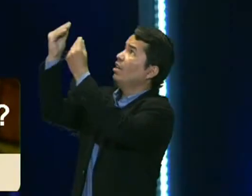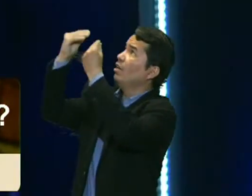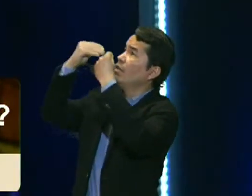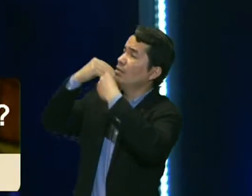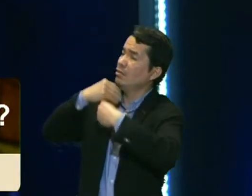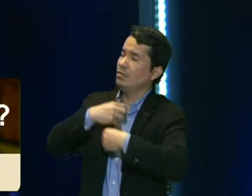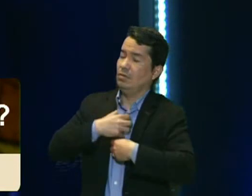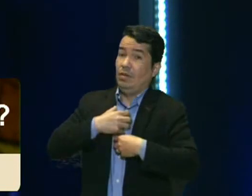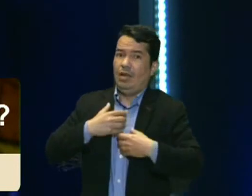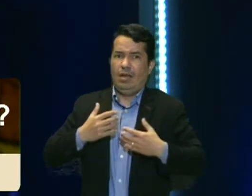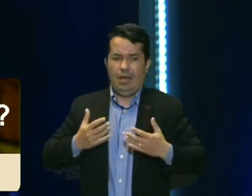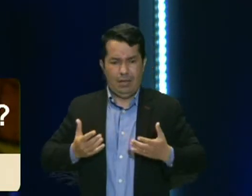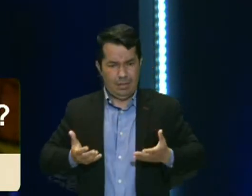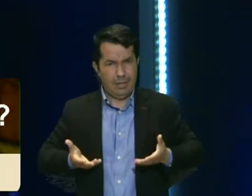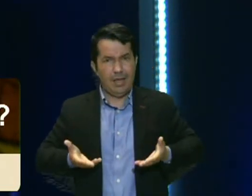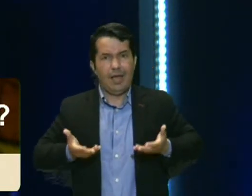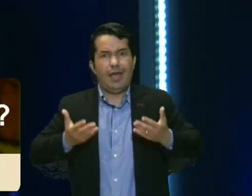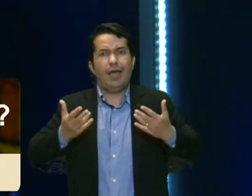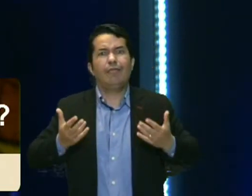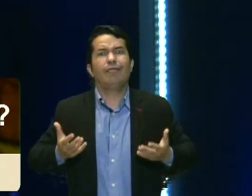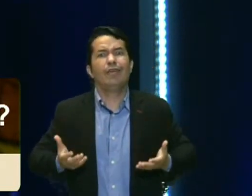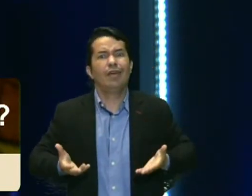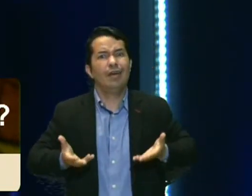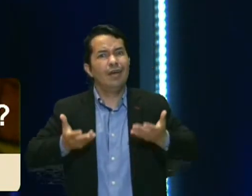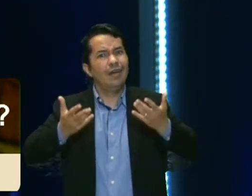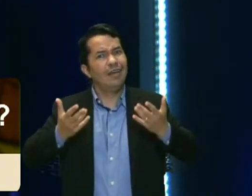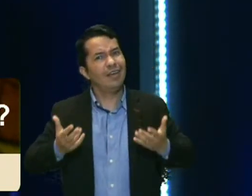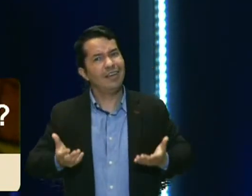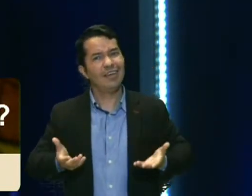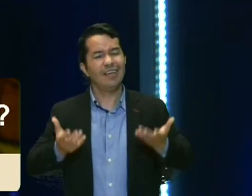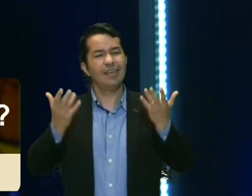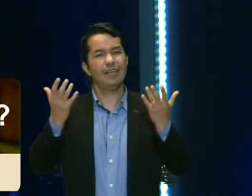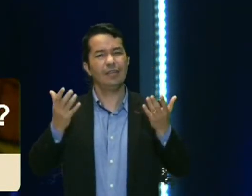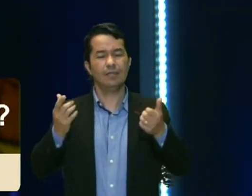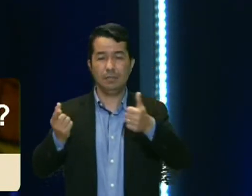Comece reconhecendo a sua bondade e o cuidado dEle com você.